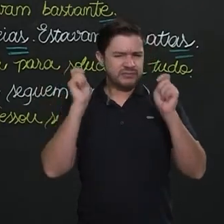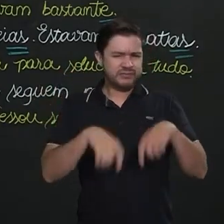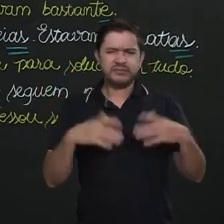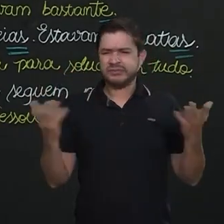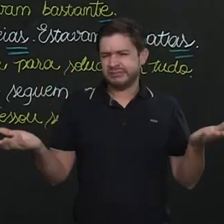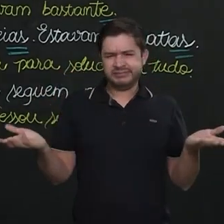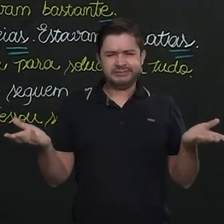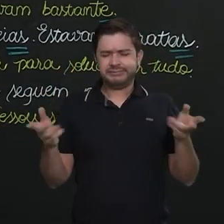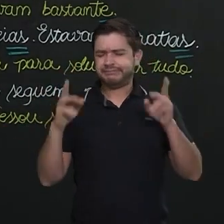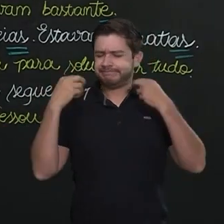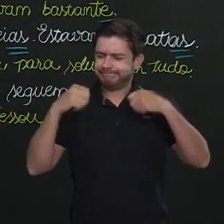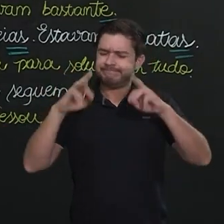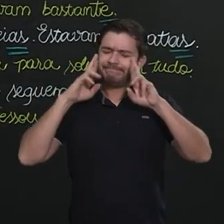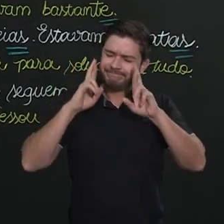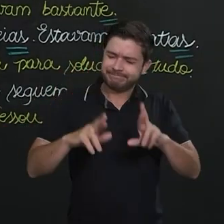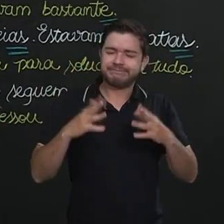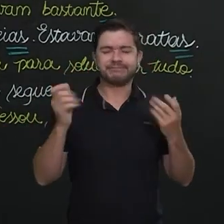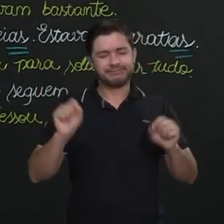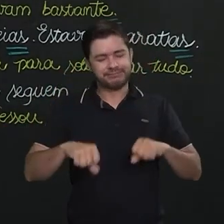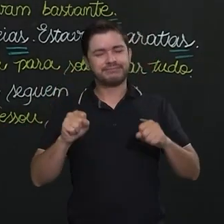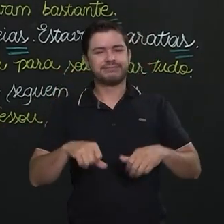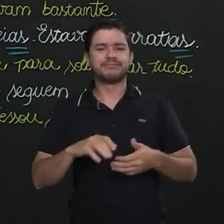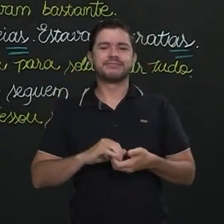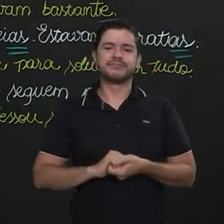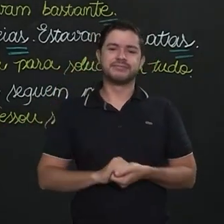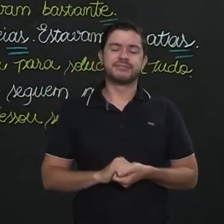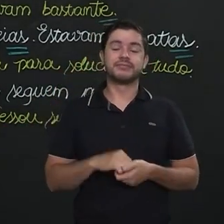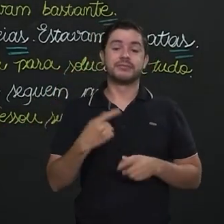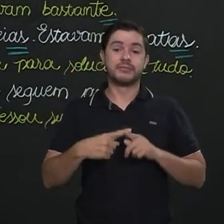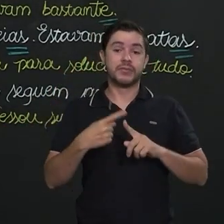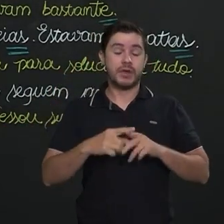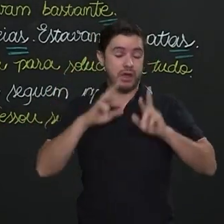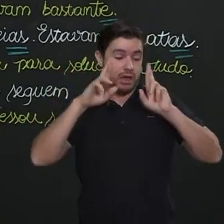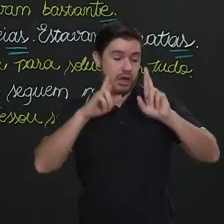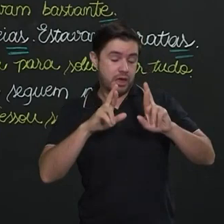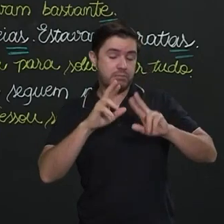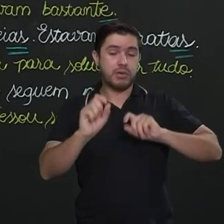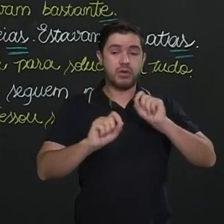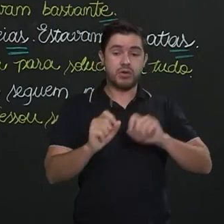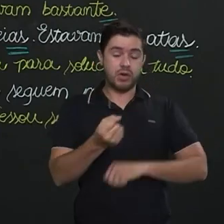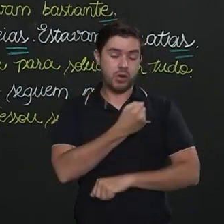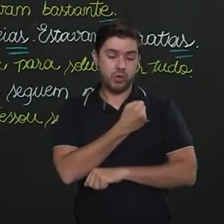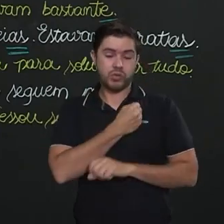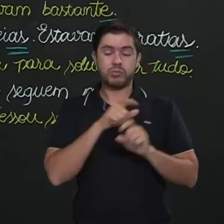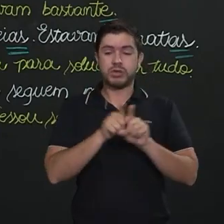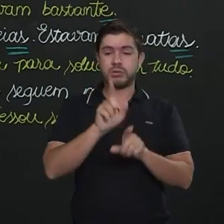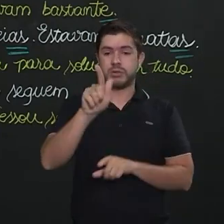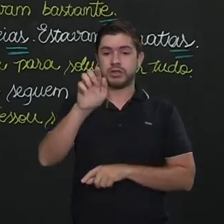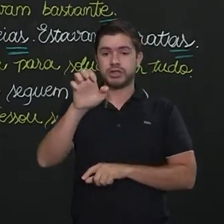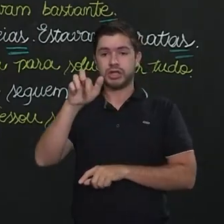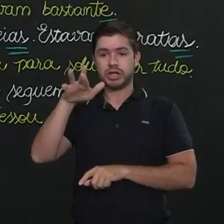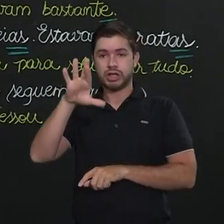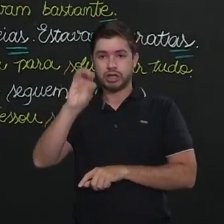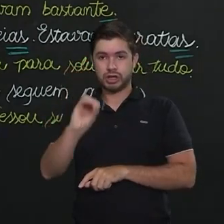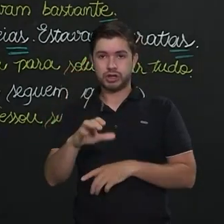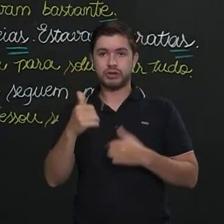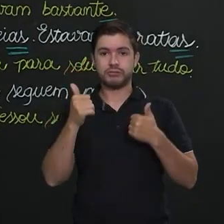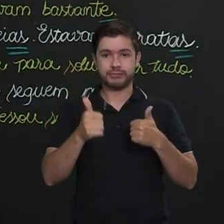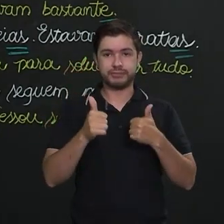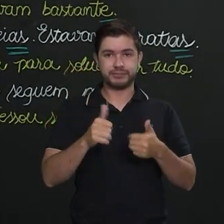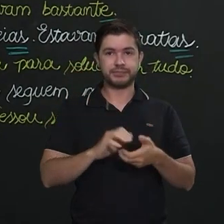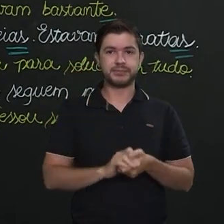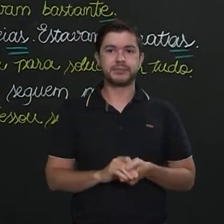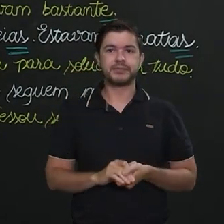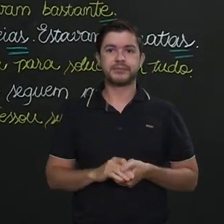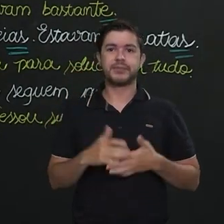aí, respeitando a regra, né, de concordância de gênero e número, que é a regra básica de concordância nominal da